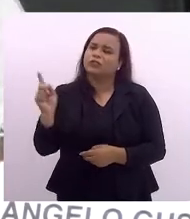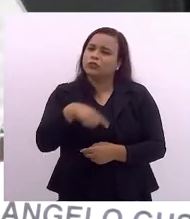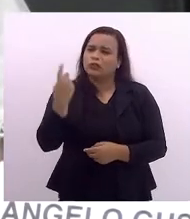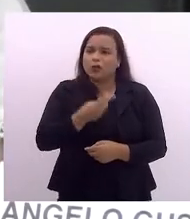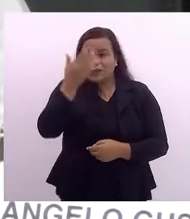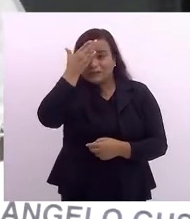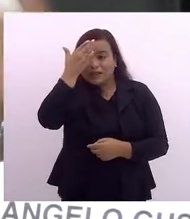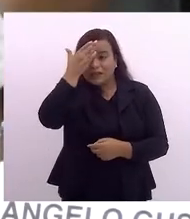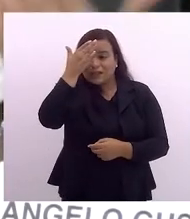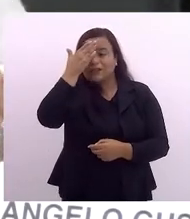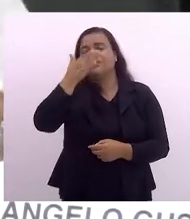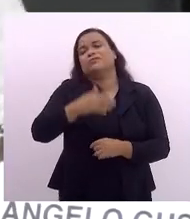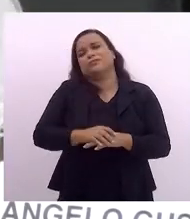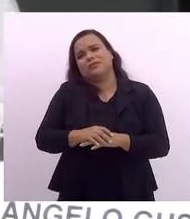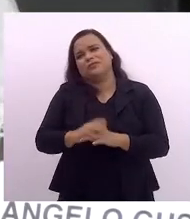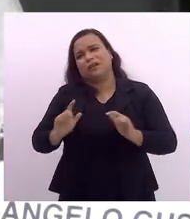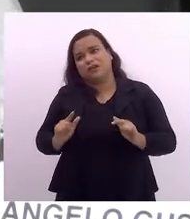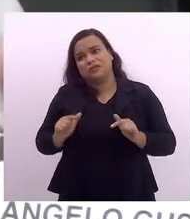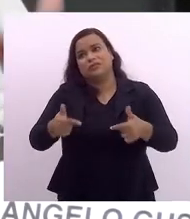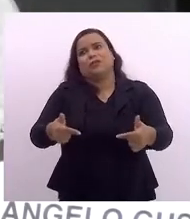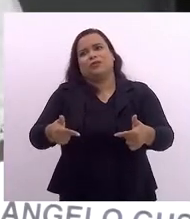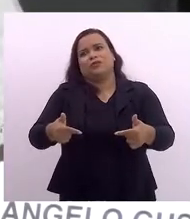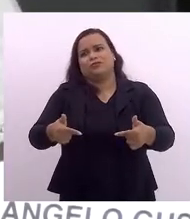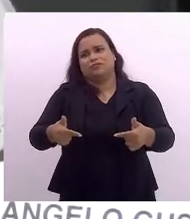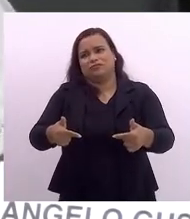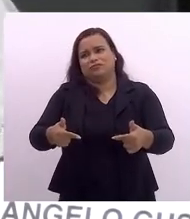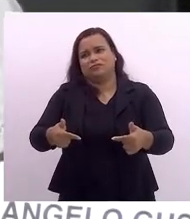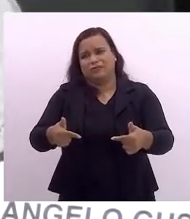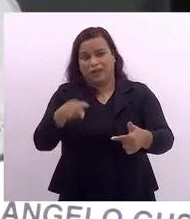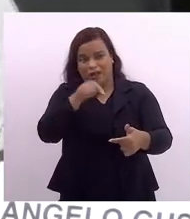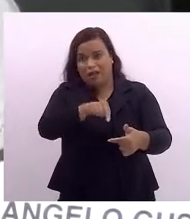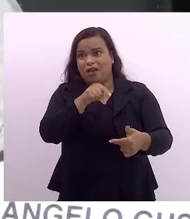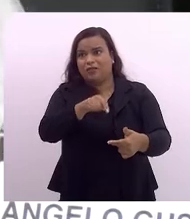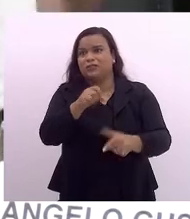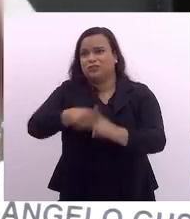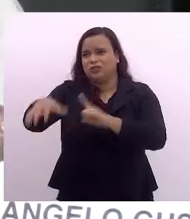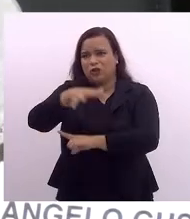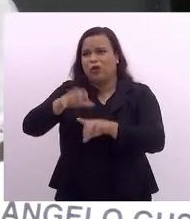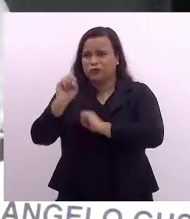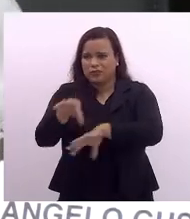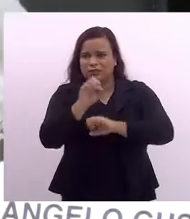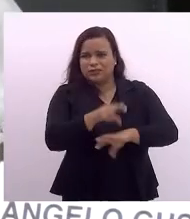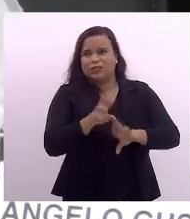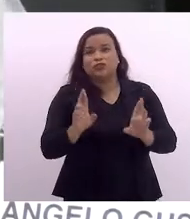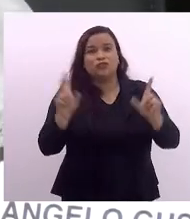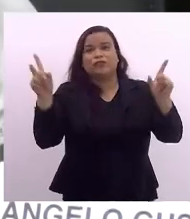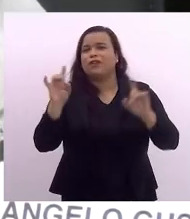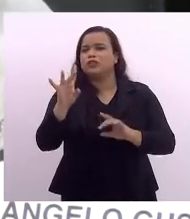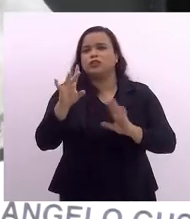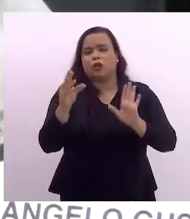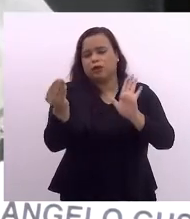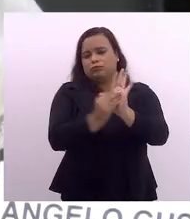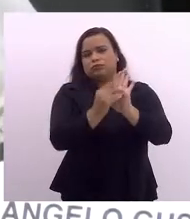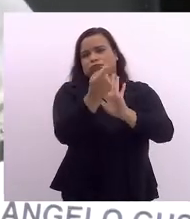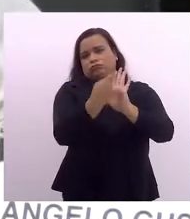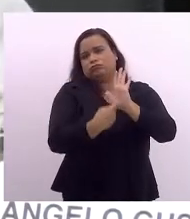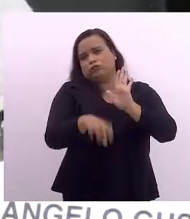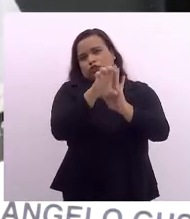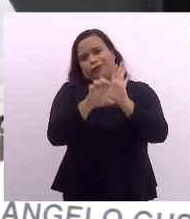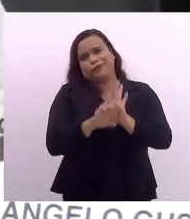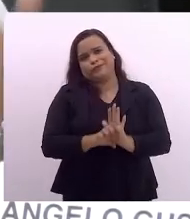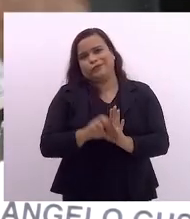sabemos que a medida ela só se diferencia realmente pelo estatuto. Quem é advogado